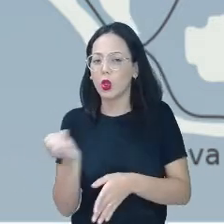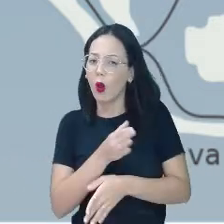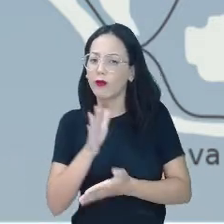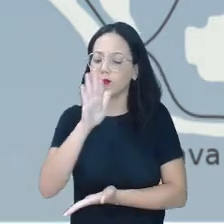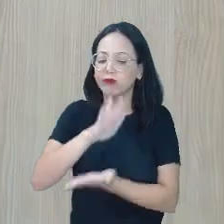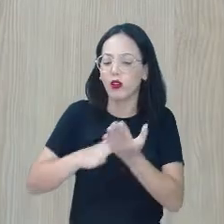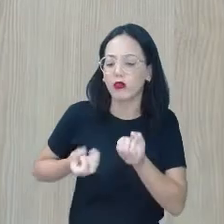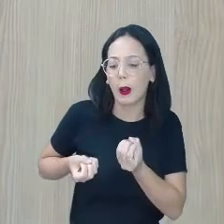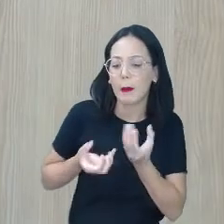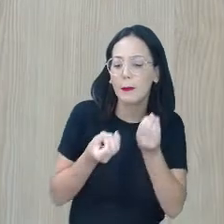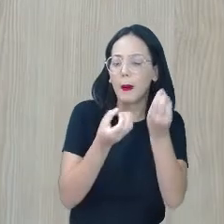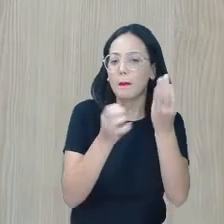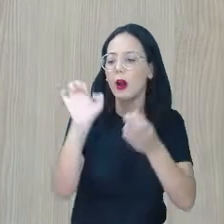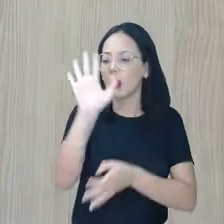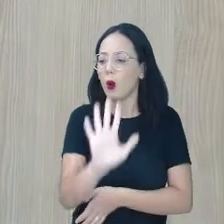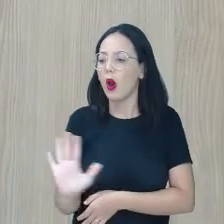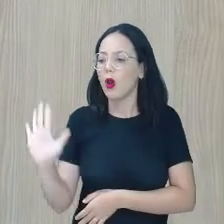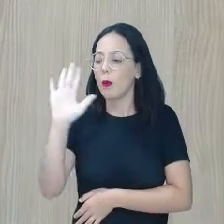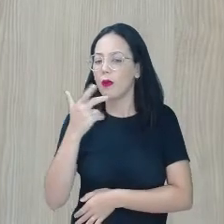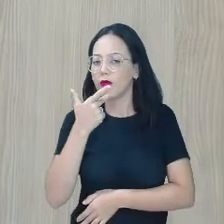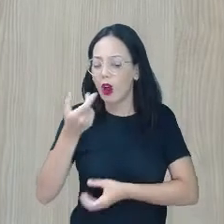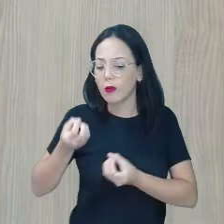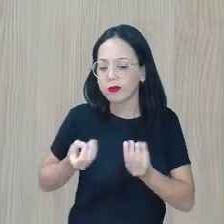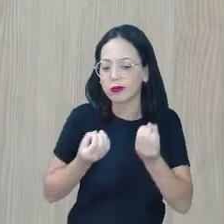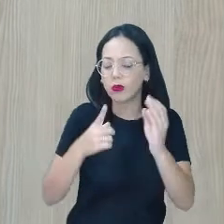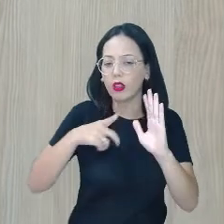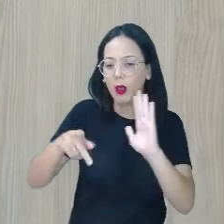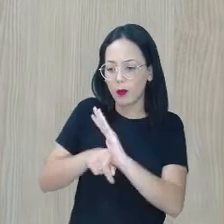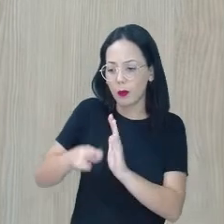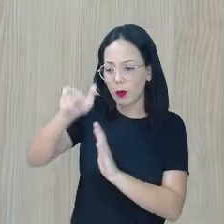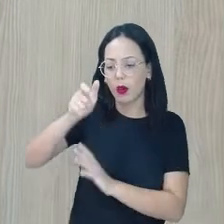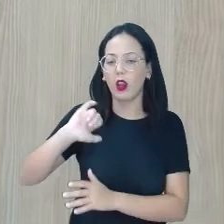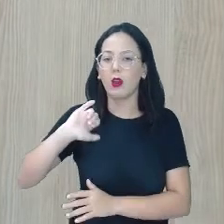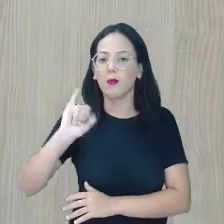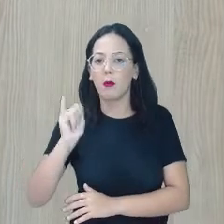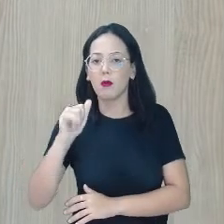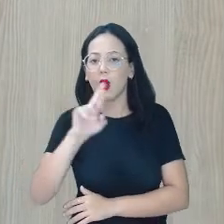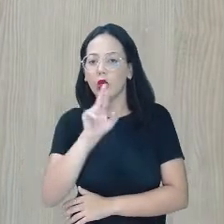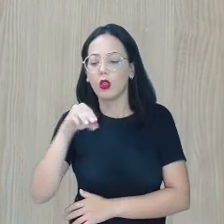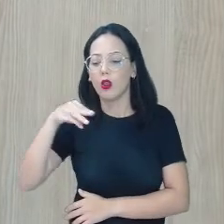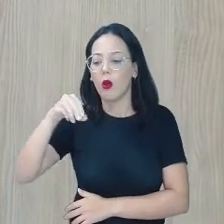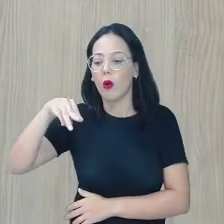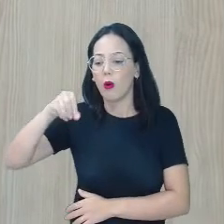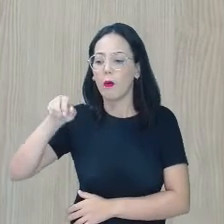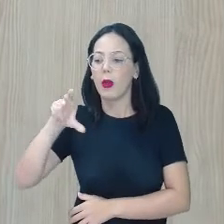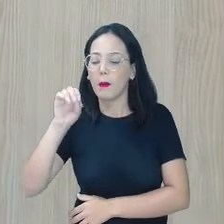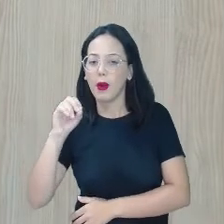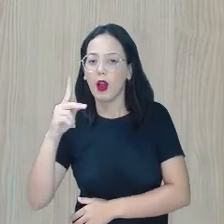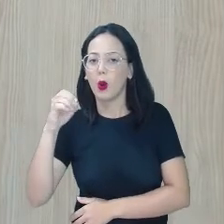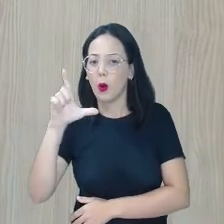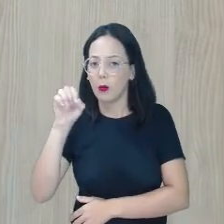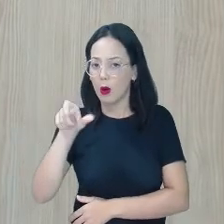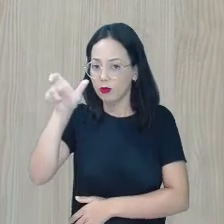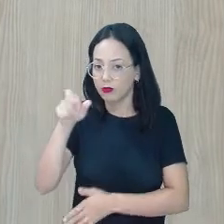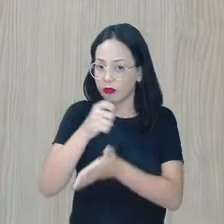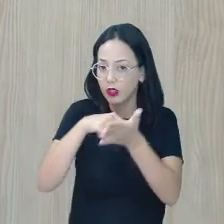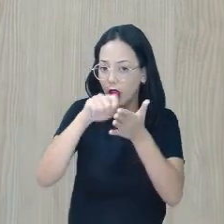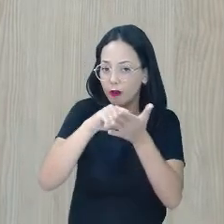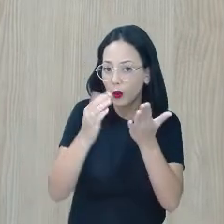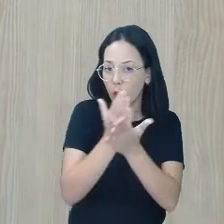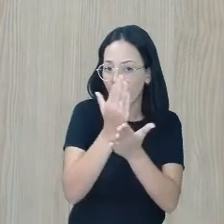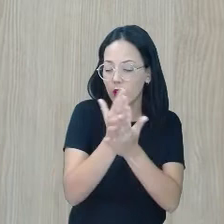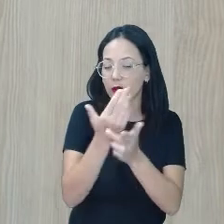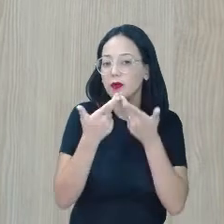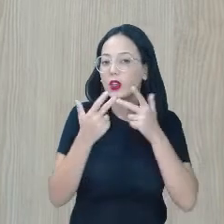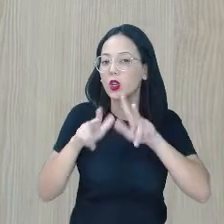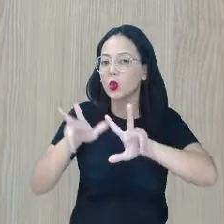europeus vão relatar. Por exemplo, tem um viajante italiano chamado Marco Polo, né, ele escreveu um livro de memórias, né, falando sobre